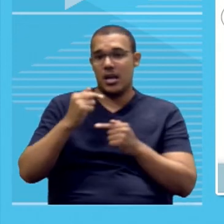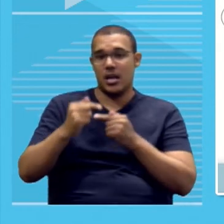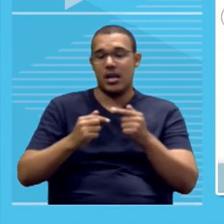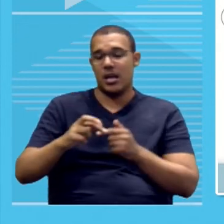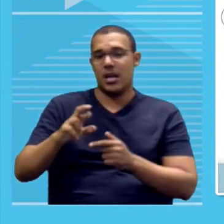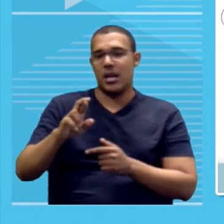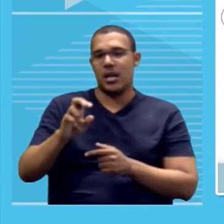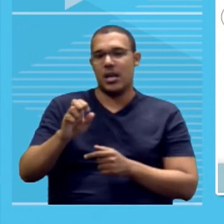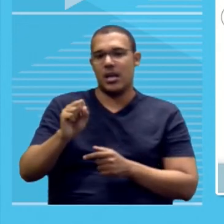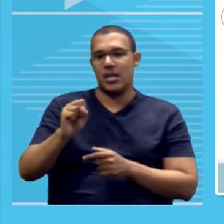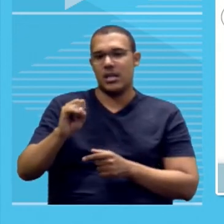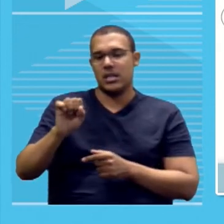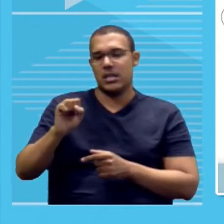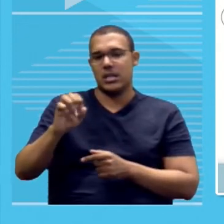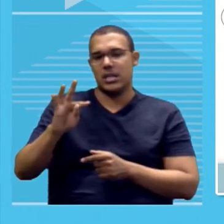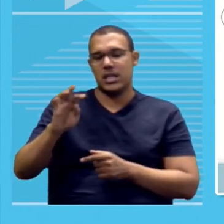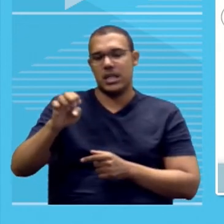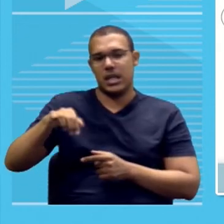sobre ela.